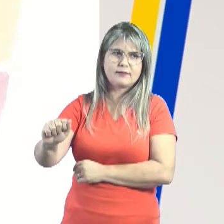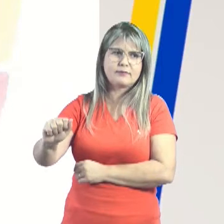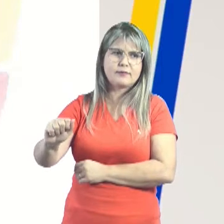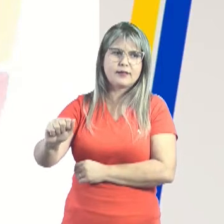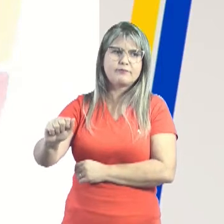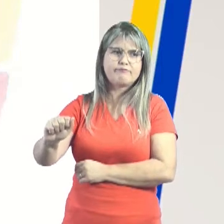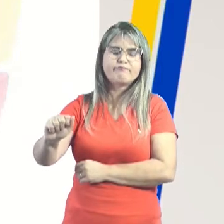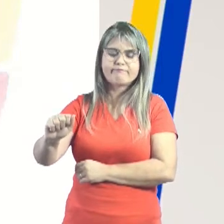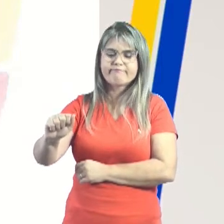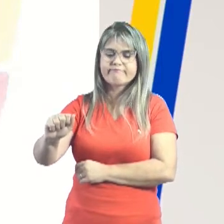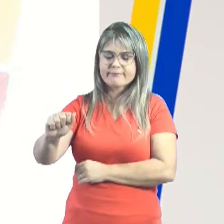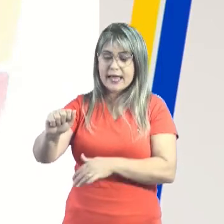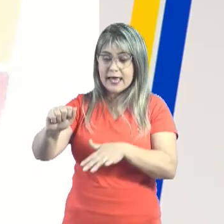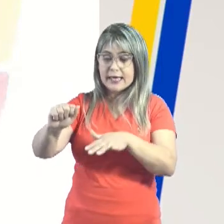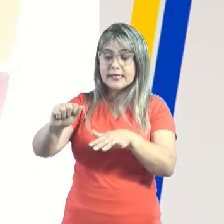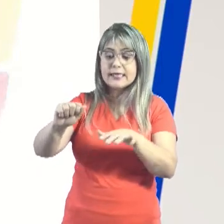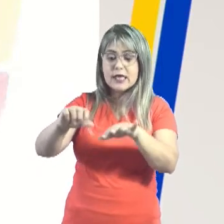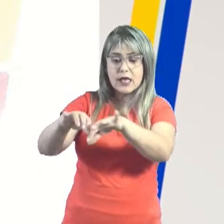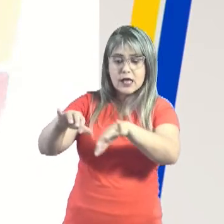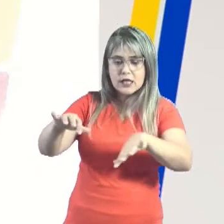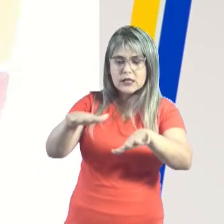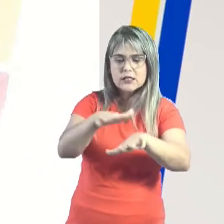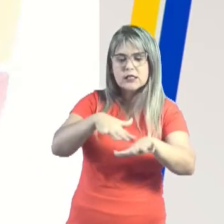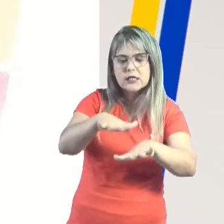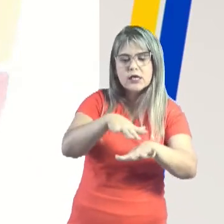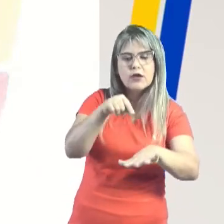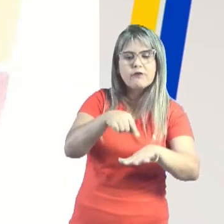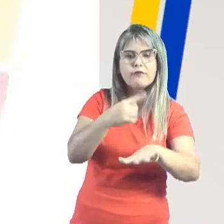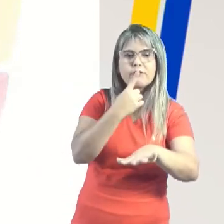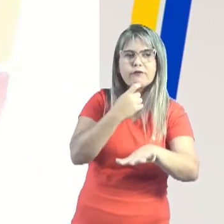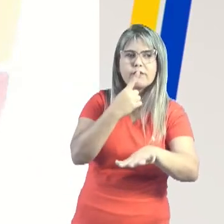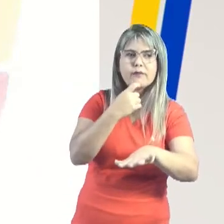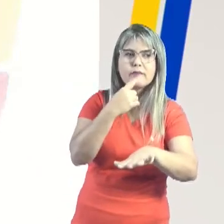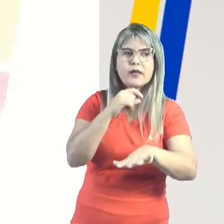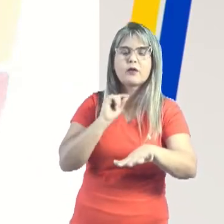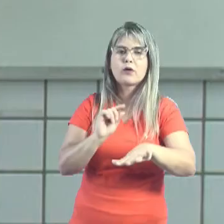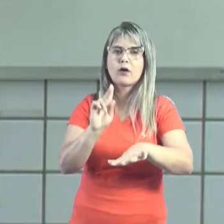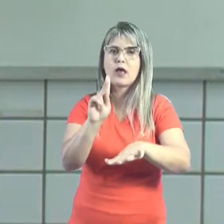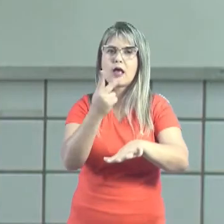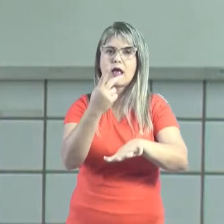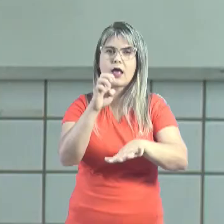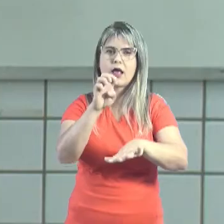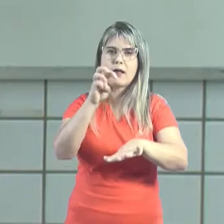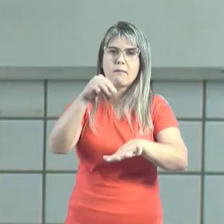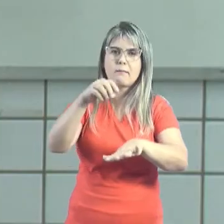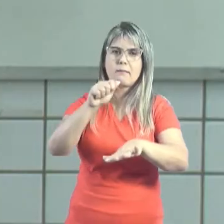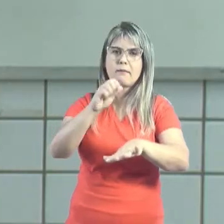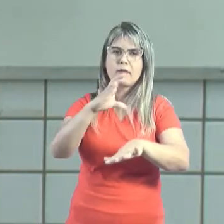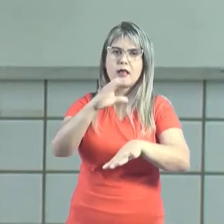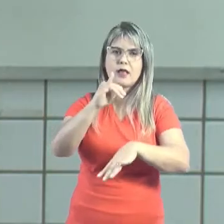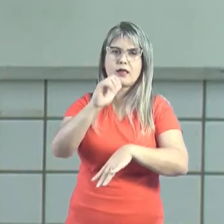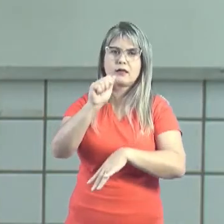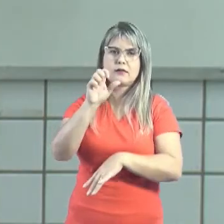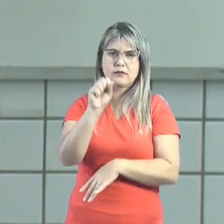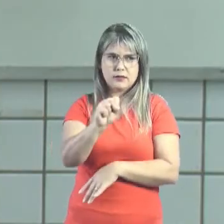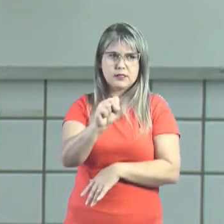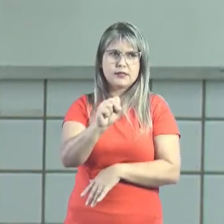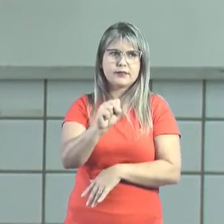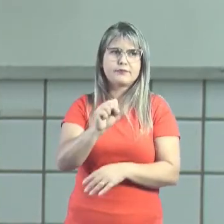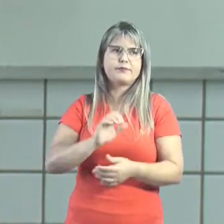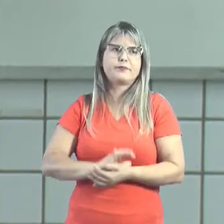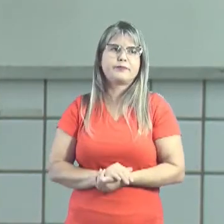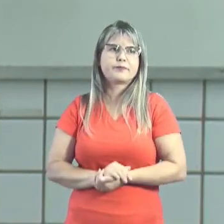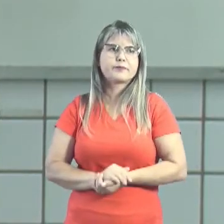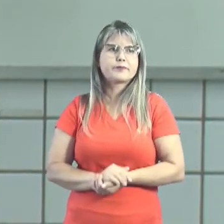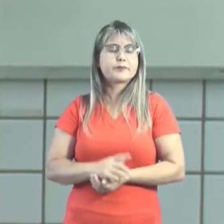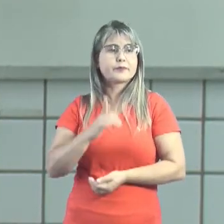células sanguíneas estão aqui, os chamados elementos figurados. Viu? Aqui nas células sanguíneas nós temos as